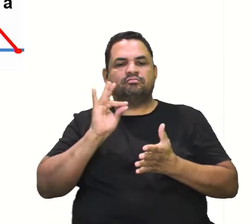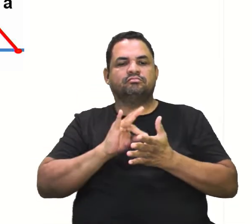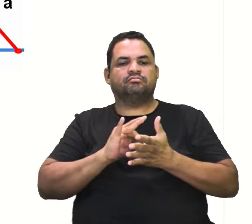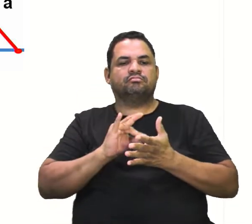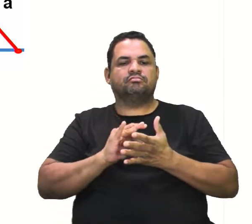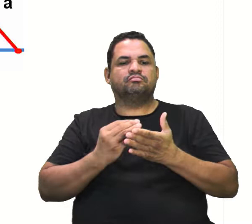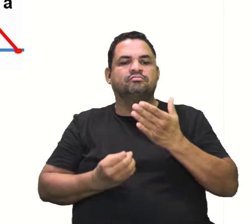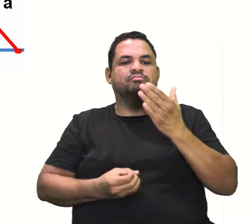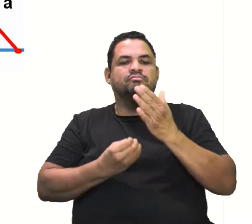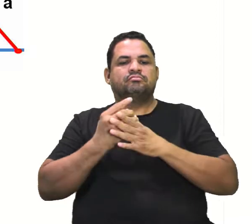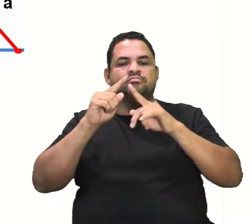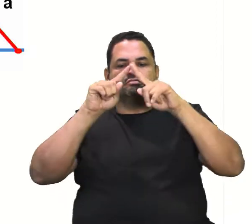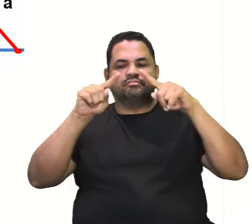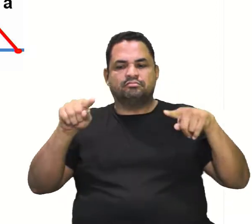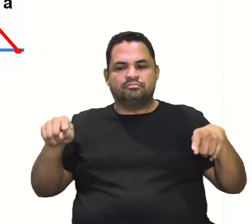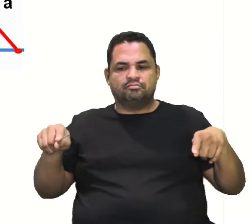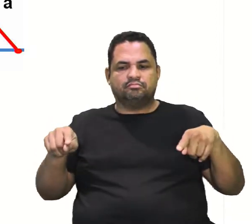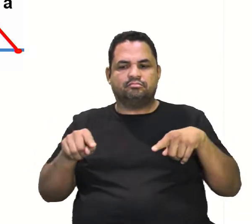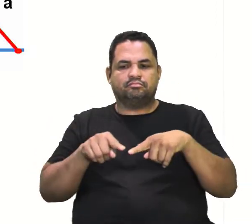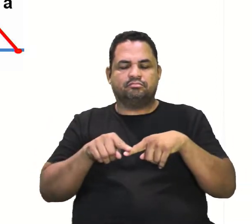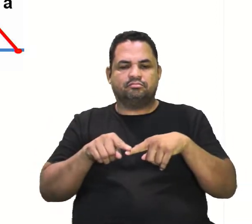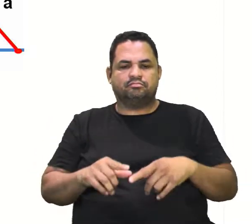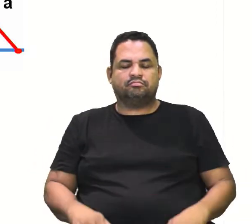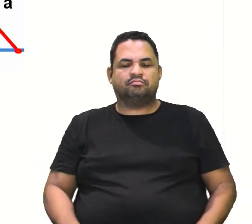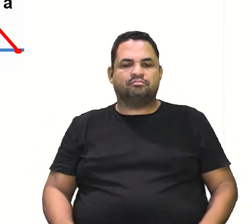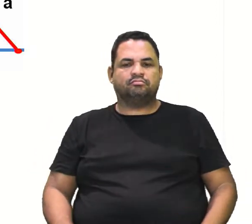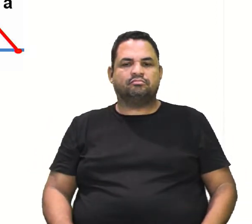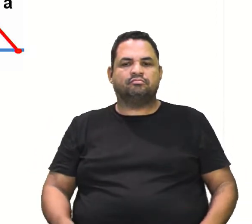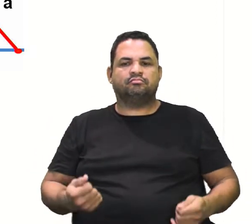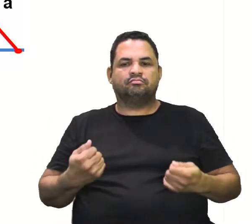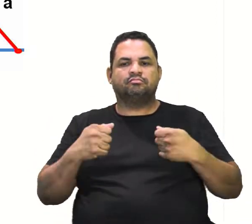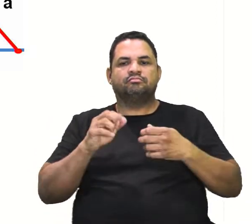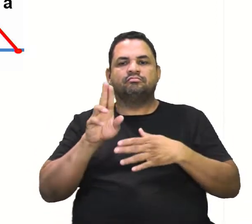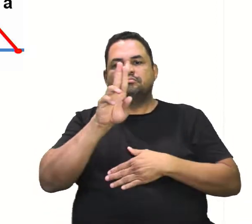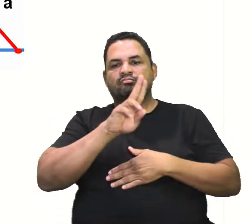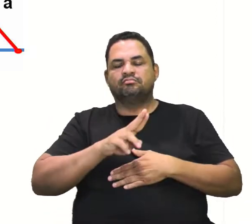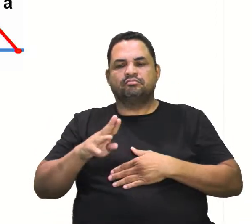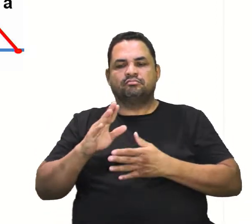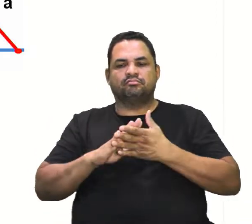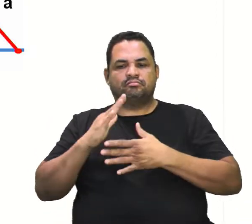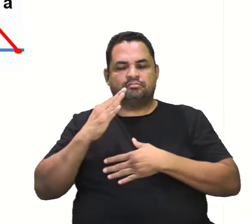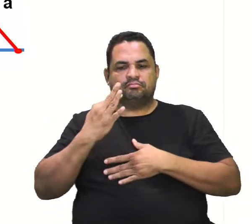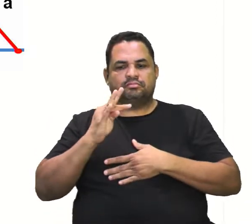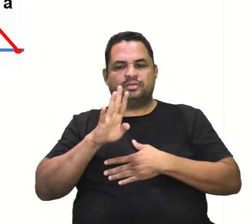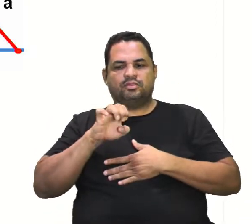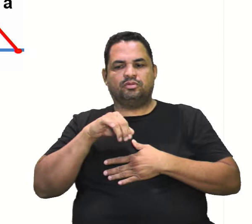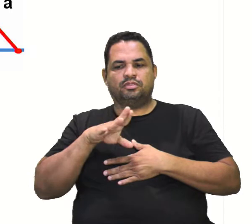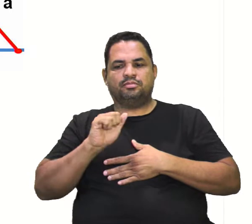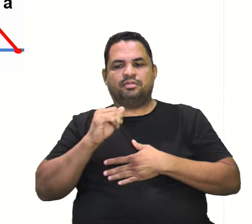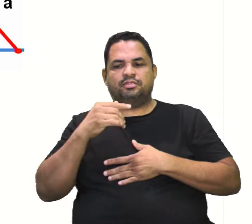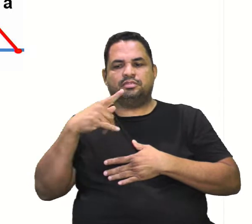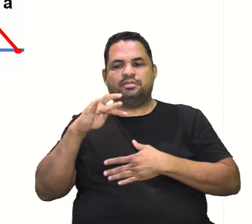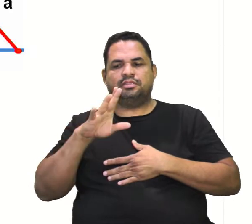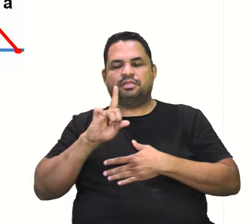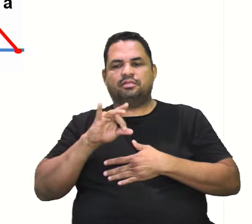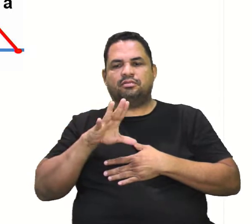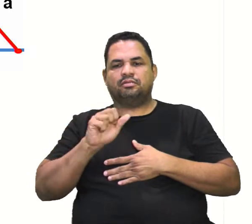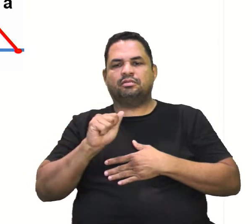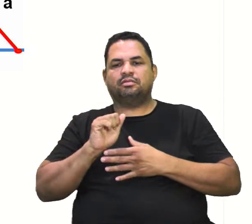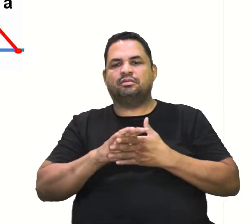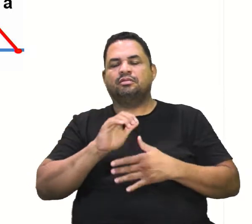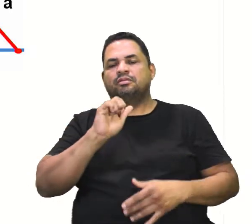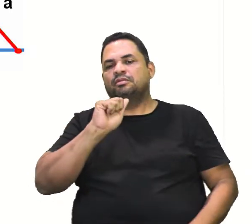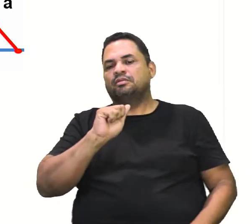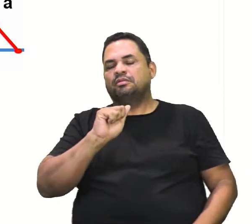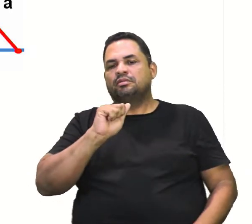verdade gera aqui um triângulo retângulo. E aí onde a gente pode aplicar o teorema de Pitágoras, né? Sendo A a